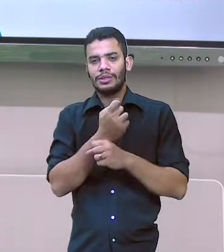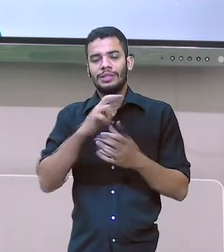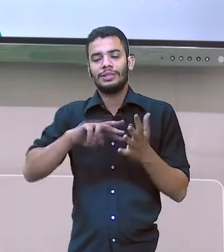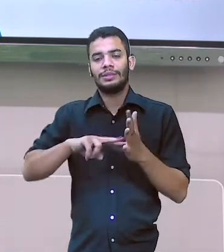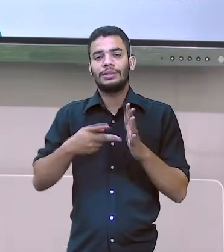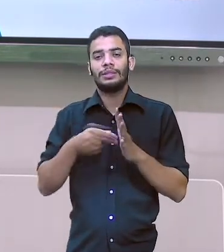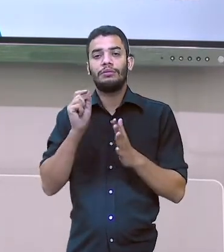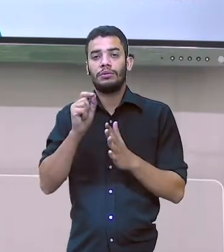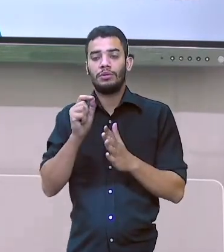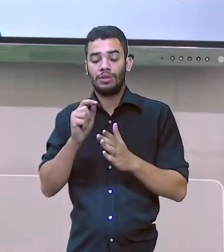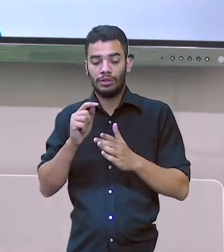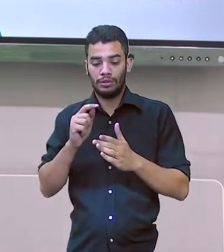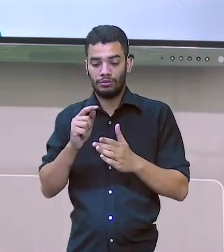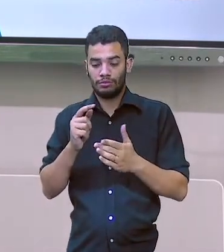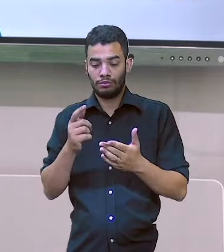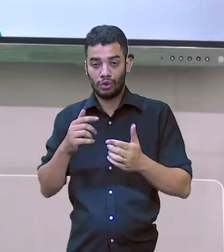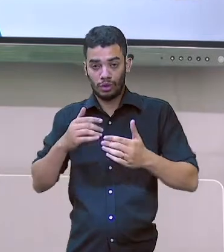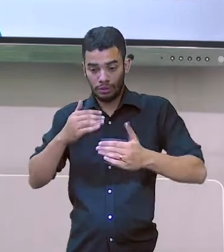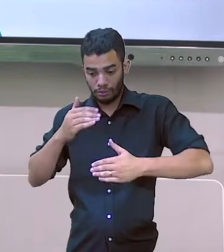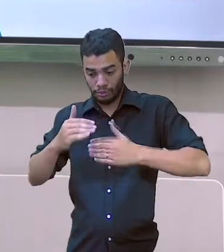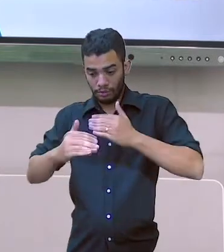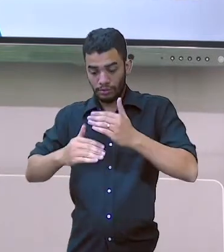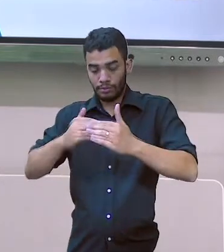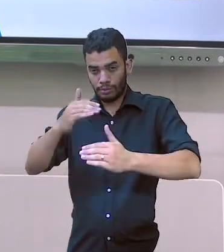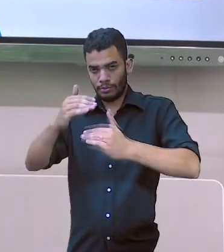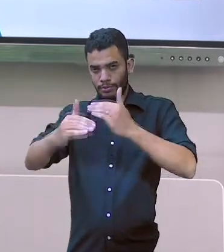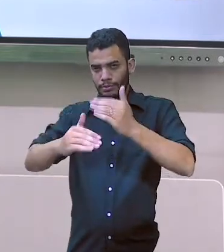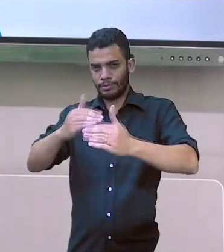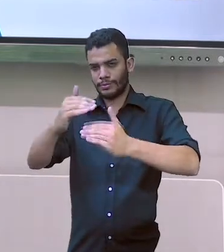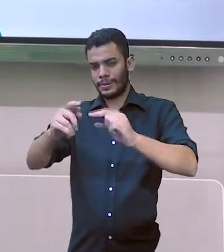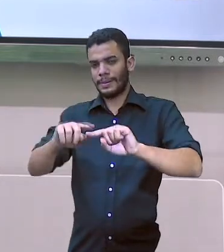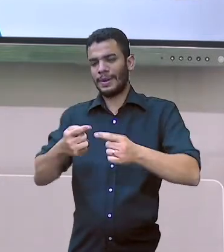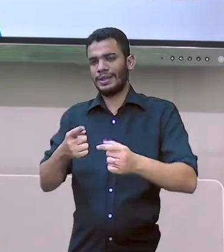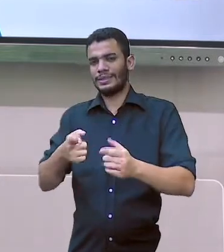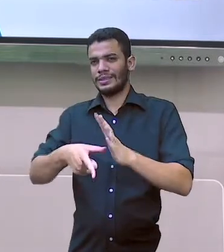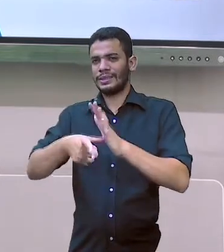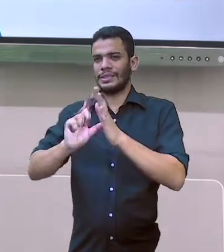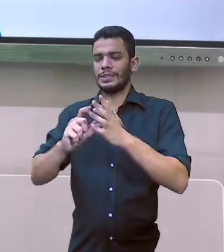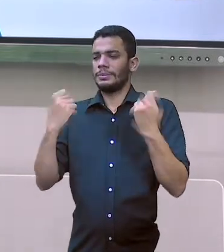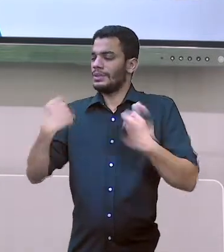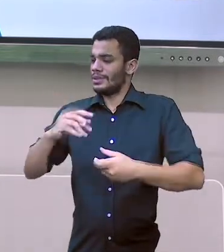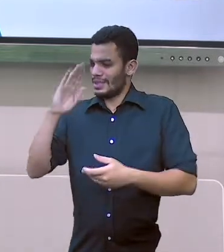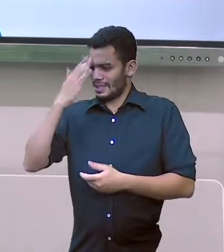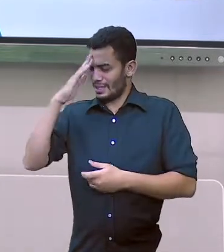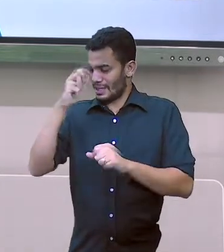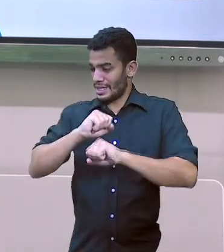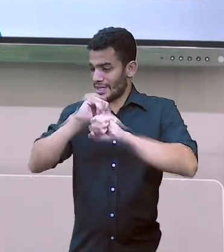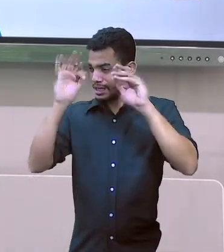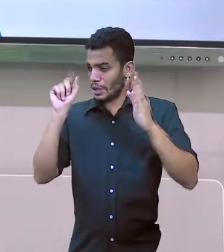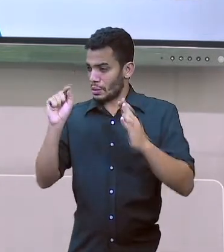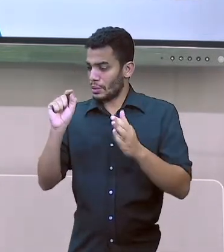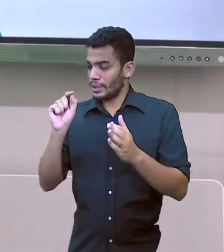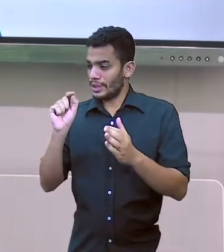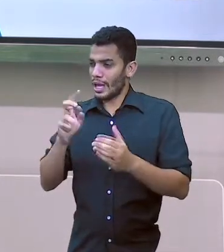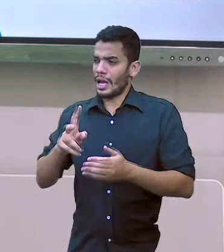esse processo. E por que está mudando tanto? E vai continuar mudando.